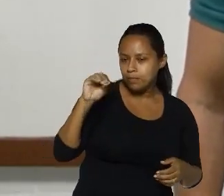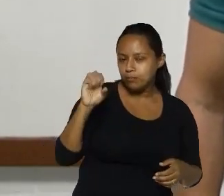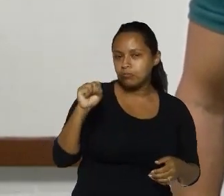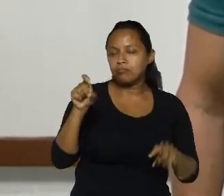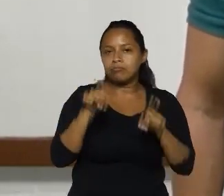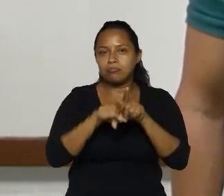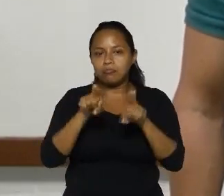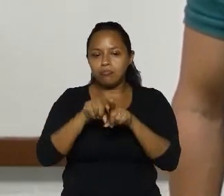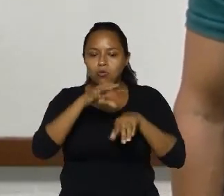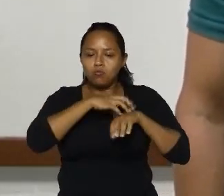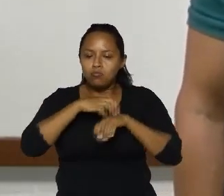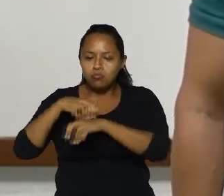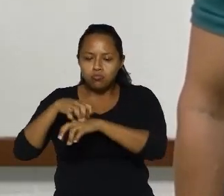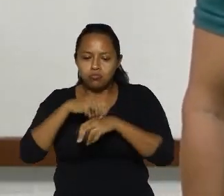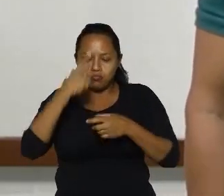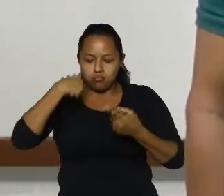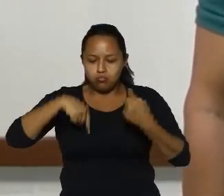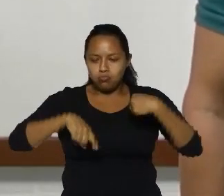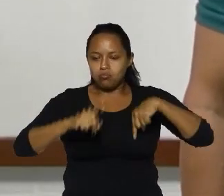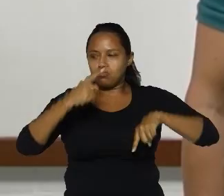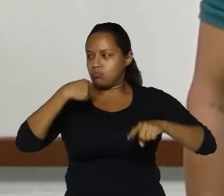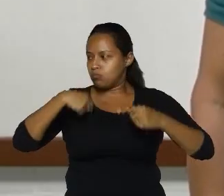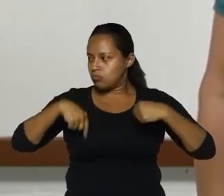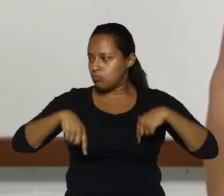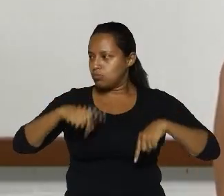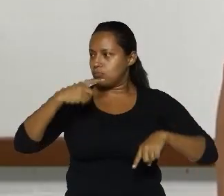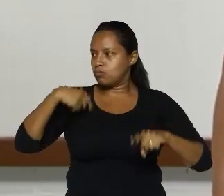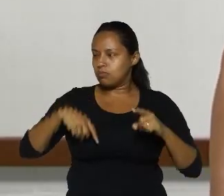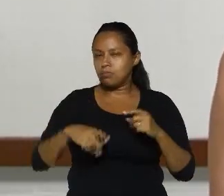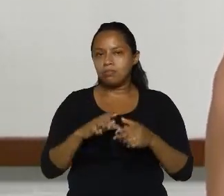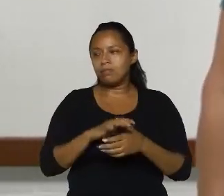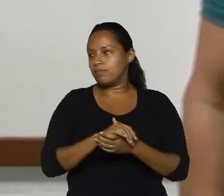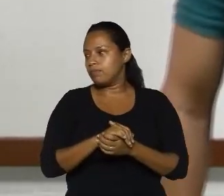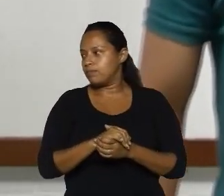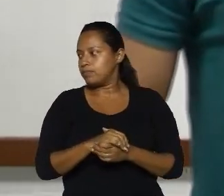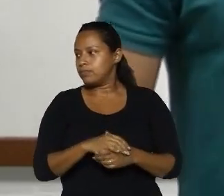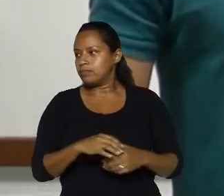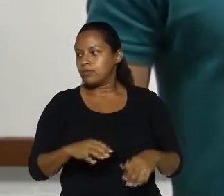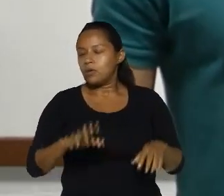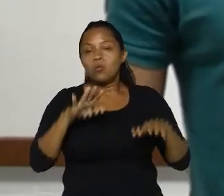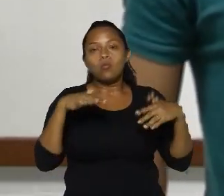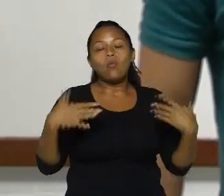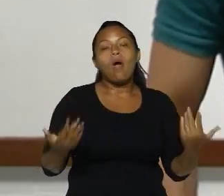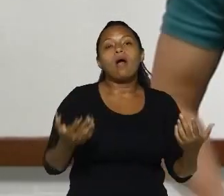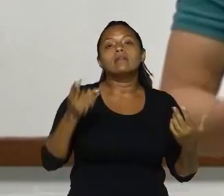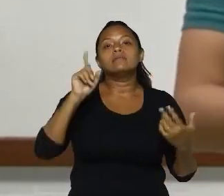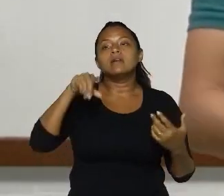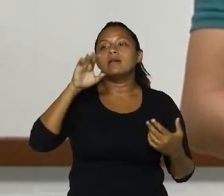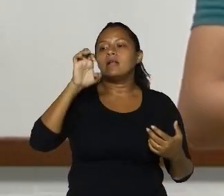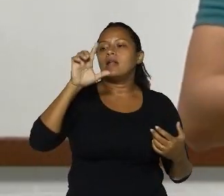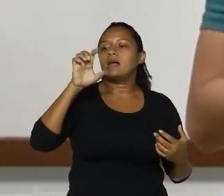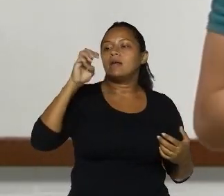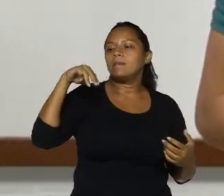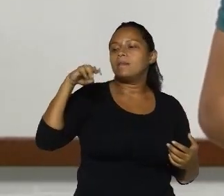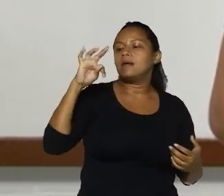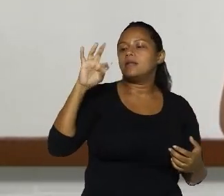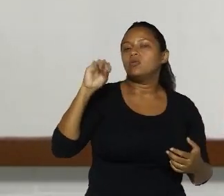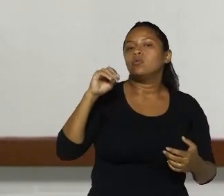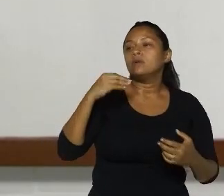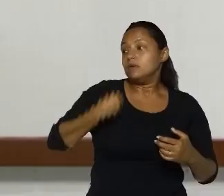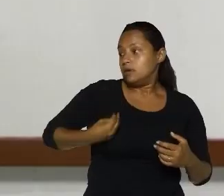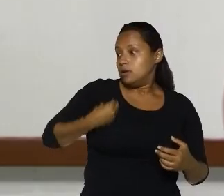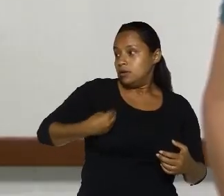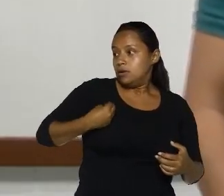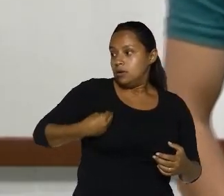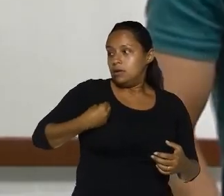transportados através do plasma sanguíneo. Quais são os elementos que estão presentes no plasma,